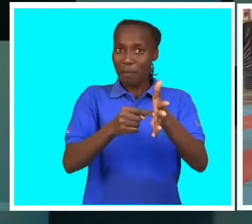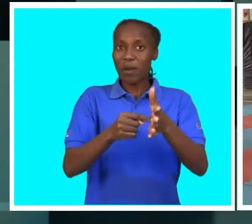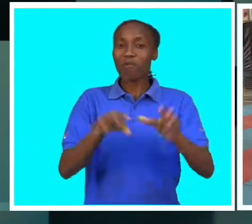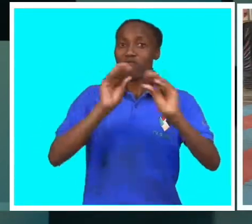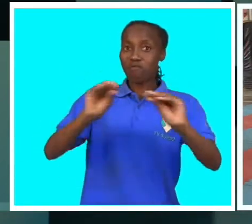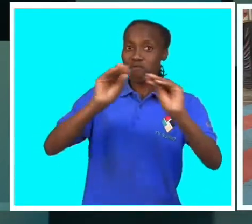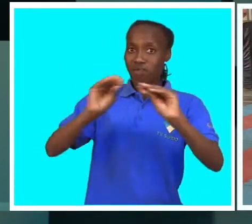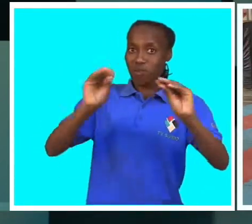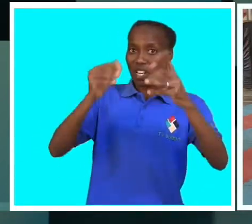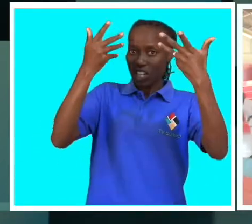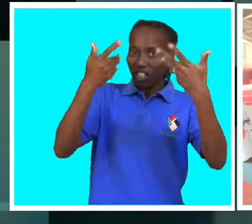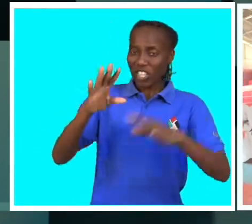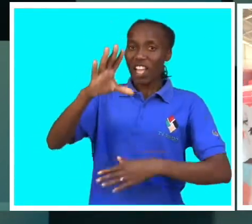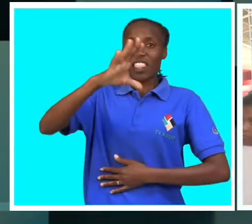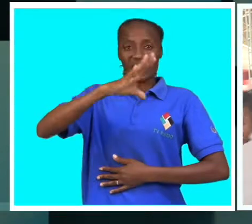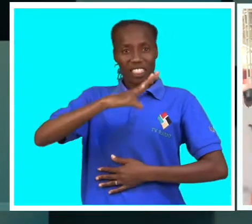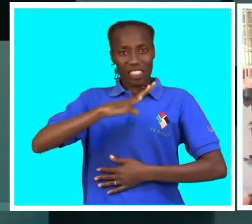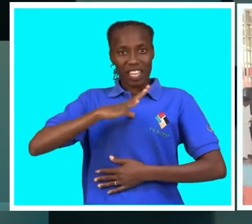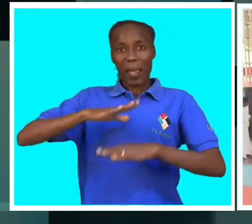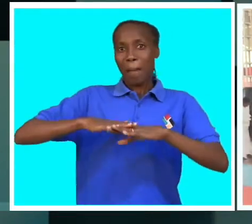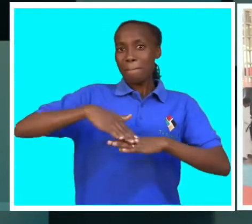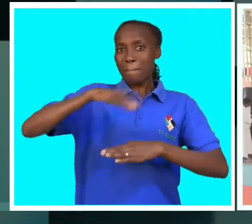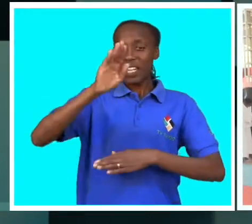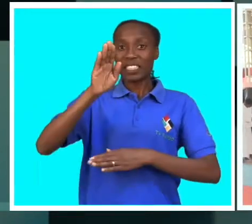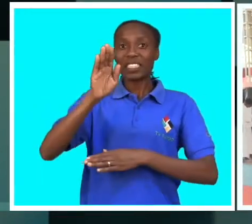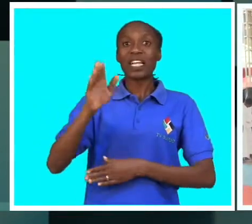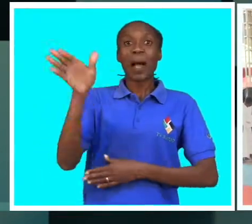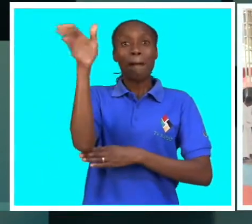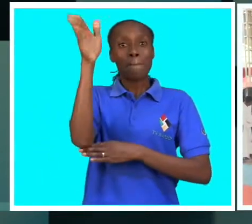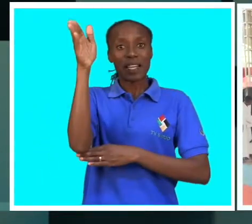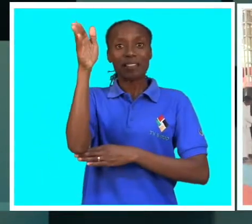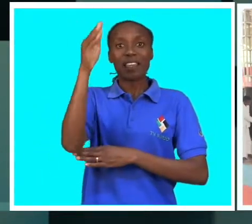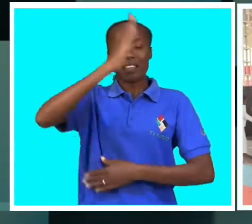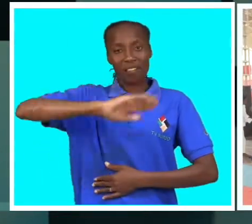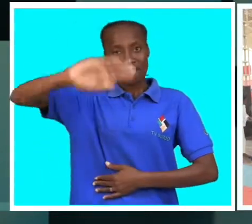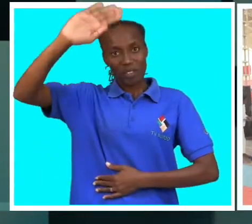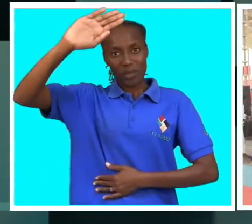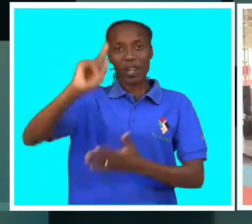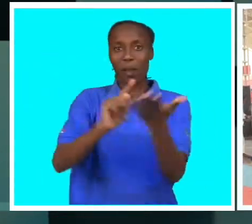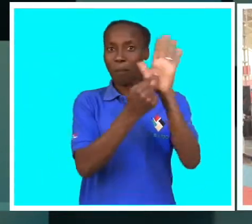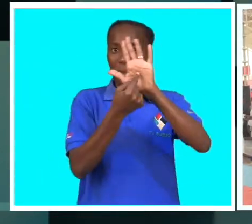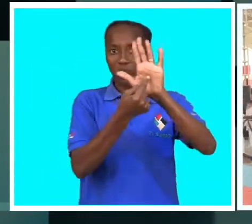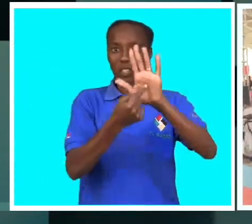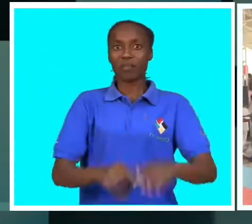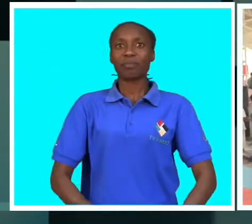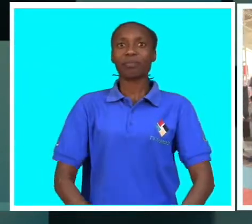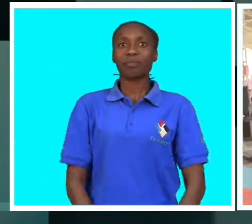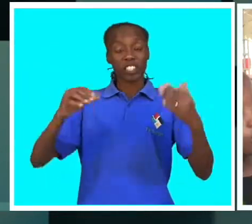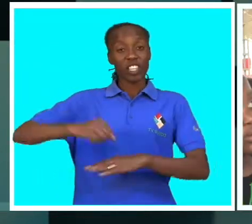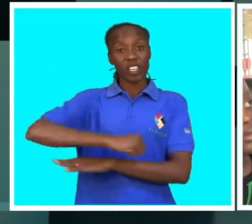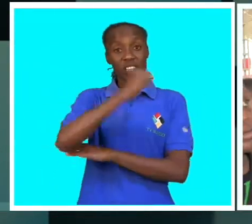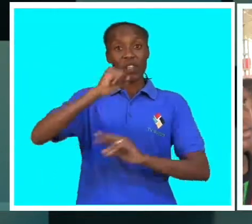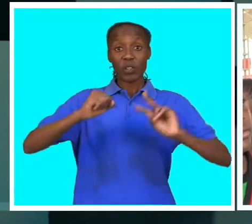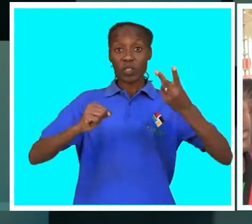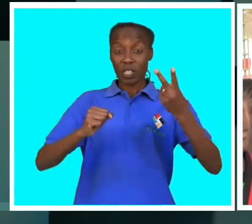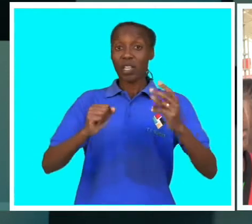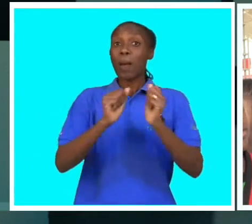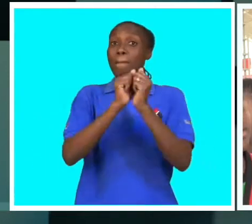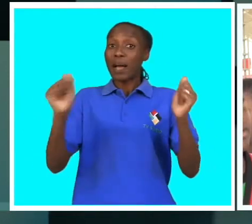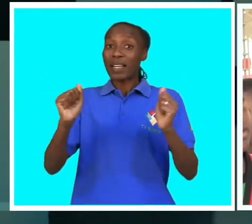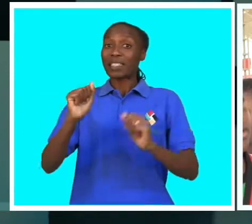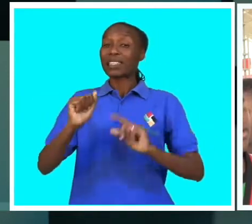atletas da formação que já verificaram as cores da bandeira nacional. Já ganhei